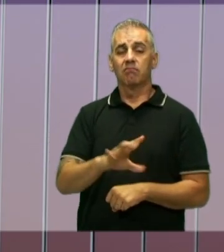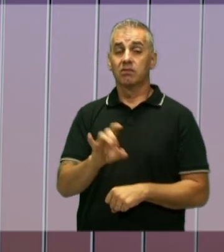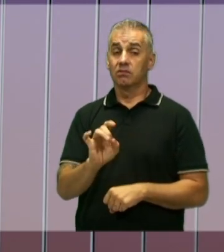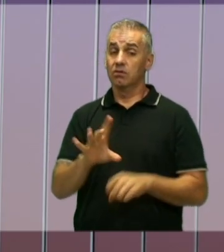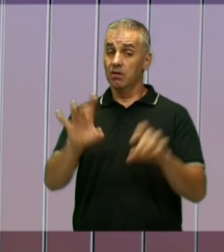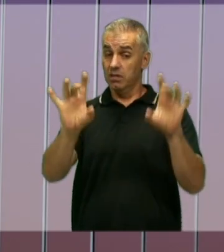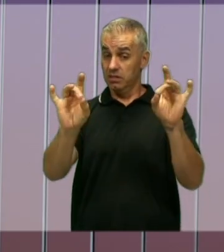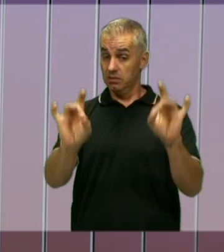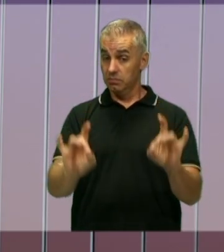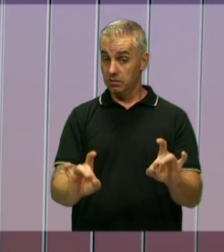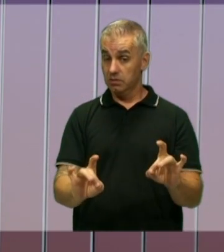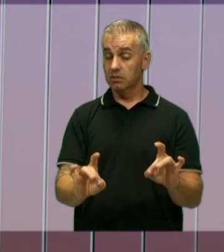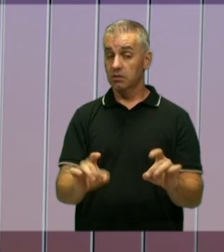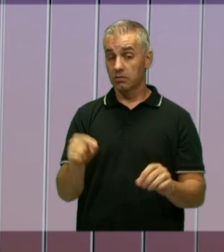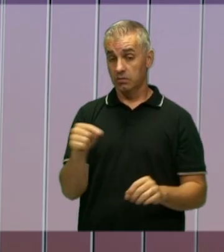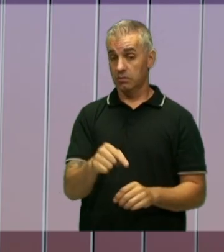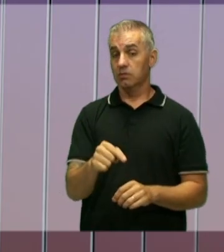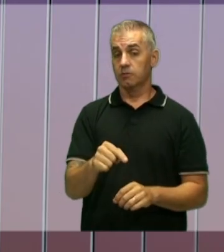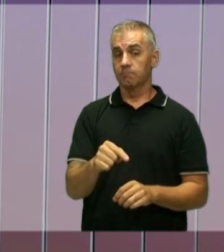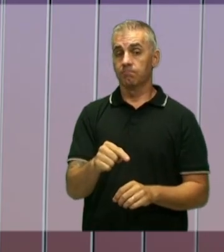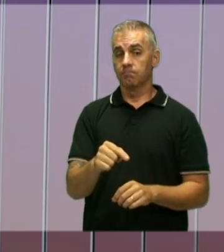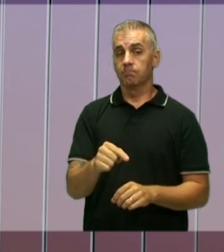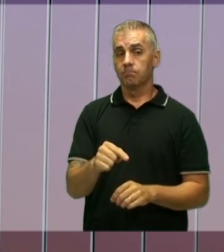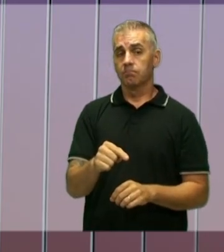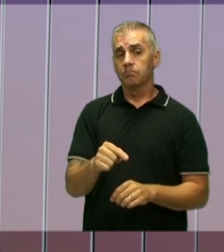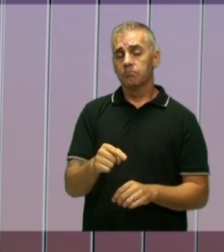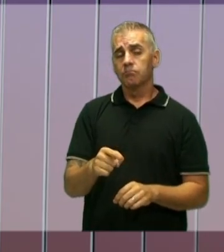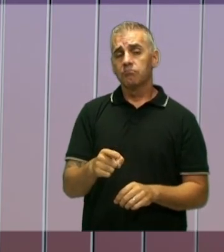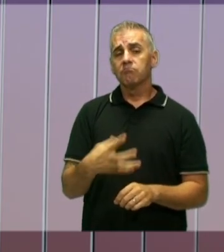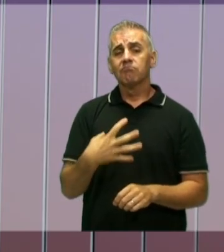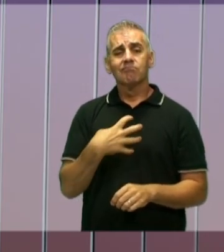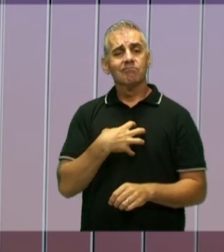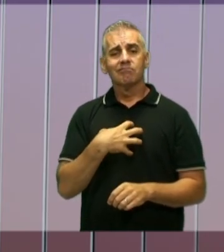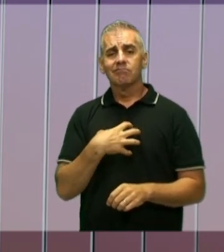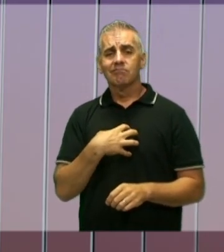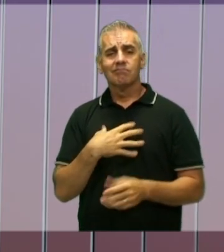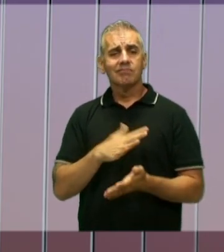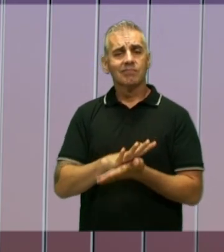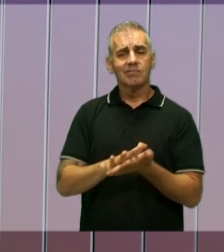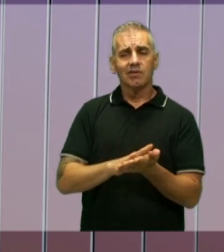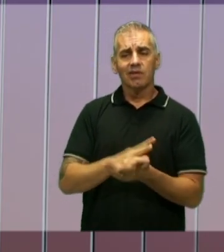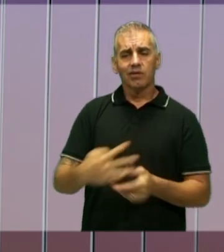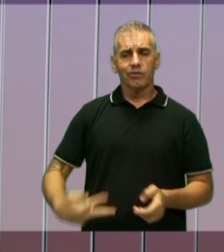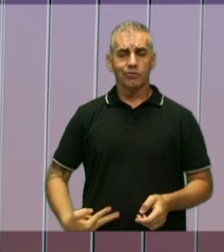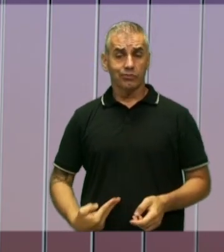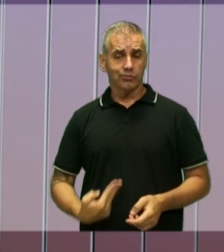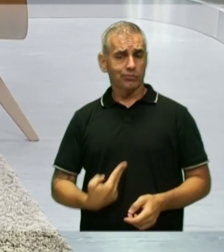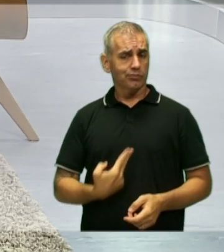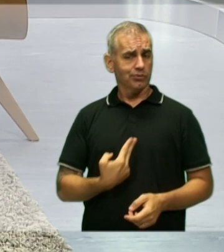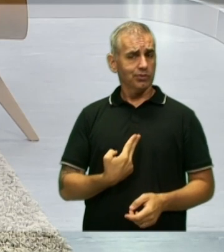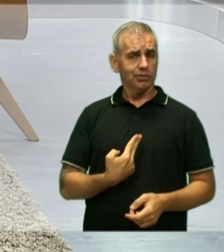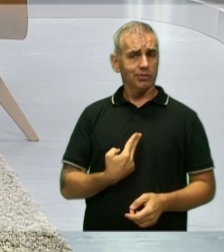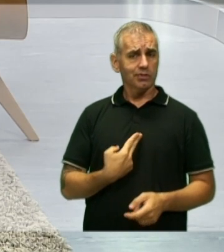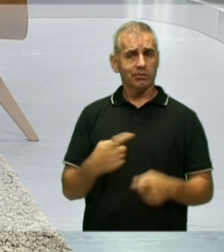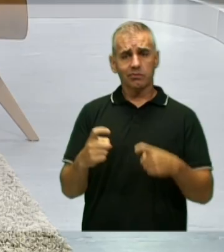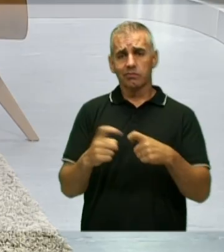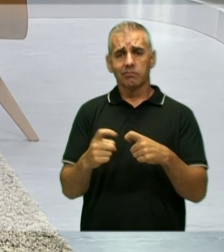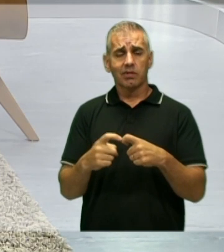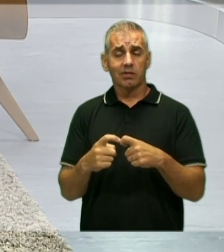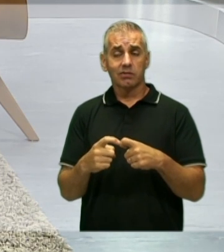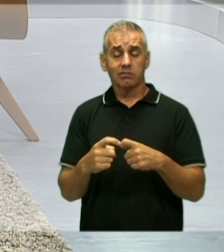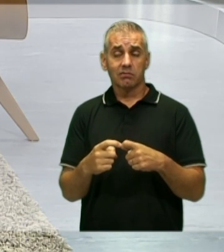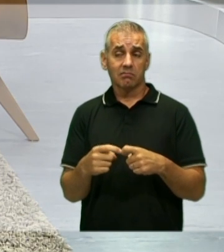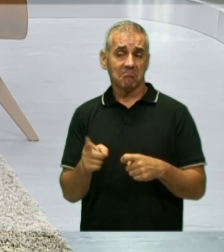para atuar naquele cenário. Da mesma forma em que ninguém vai passar por uma cirurgia num bloco cirúrgico por um médico que não seja um